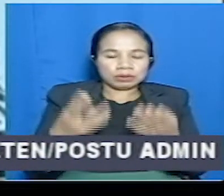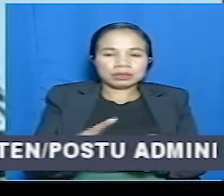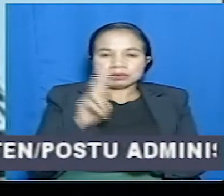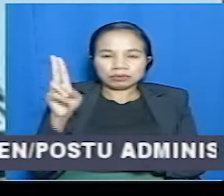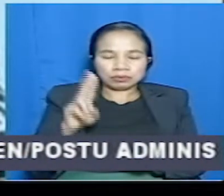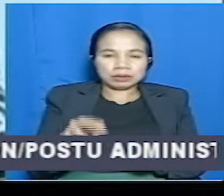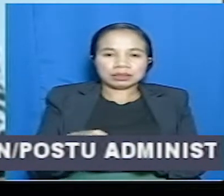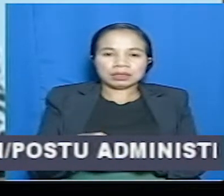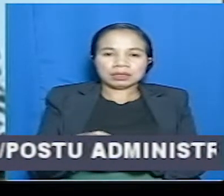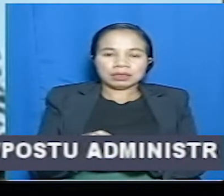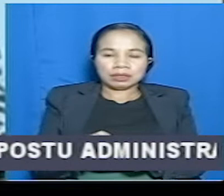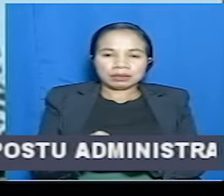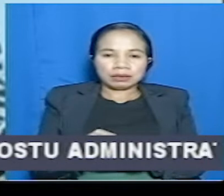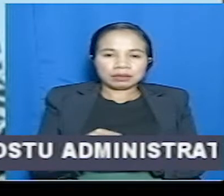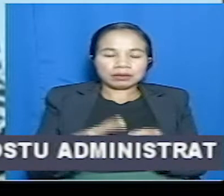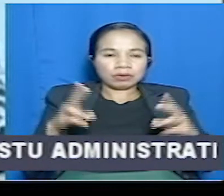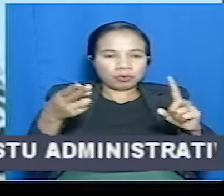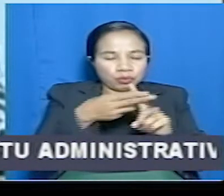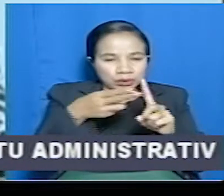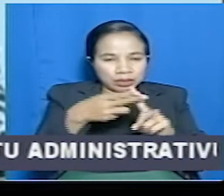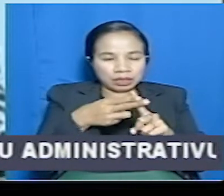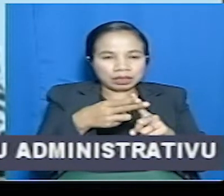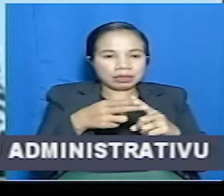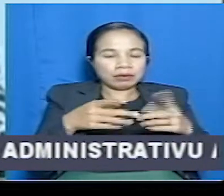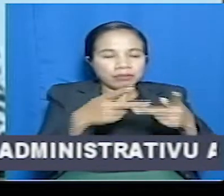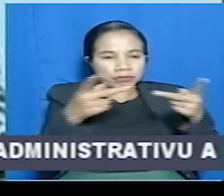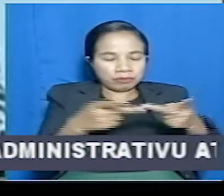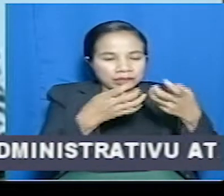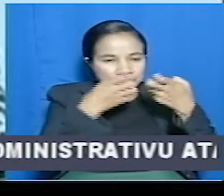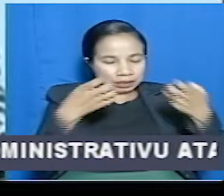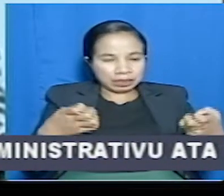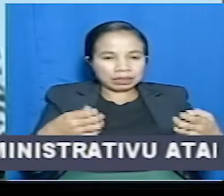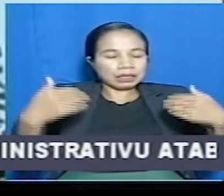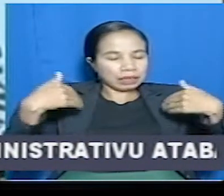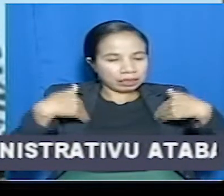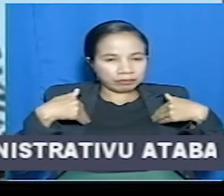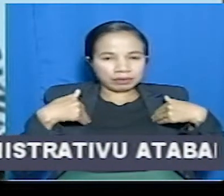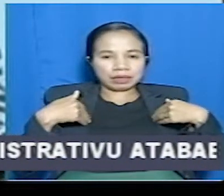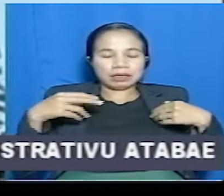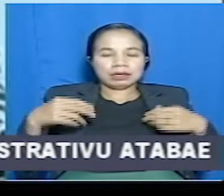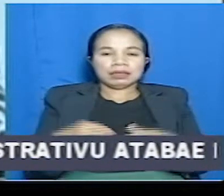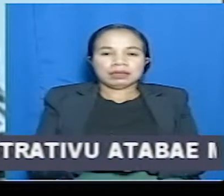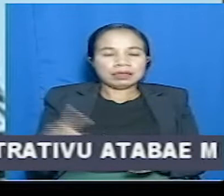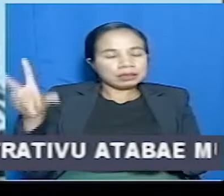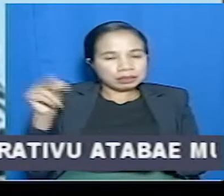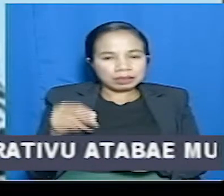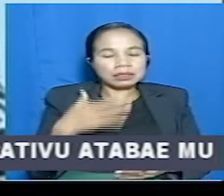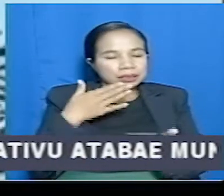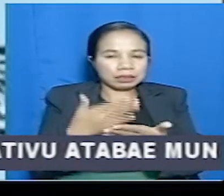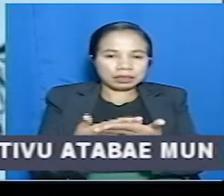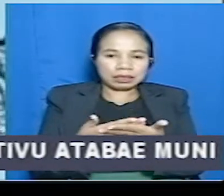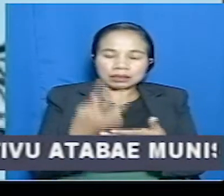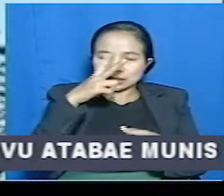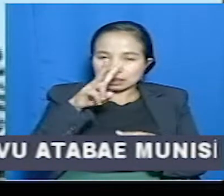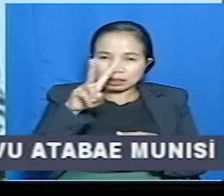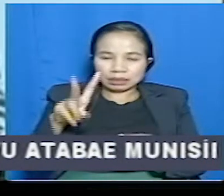e a quarentena, a gestão e isolamento, protocolo ser nem bem, ihane iha duri calai, se ihane aplicável calai. Então se